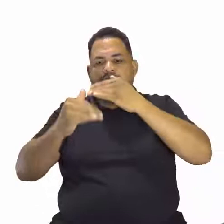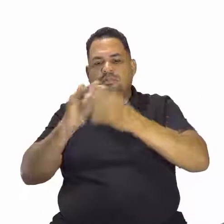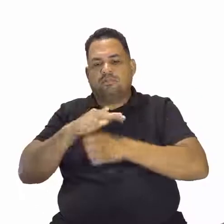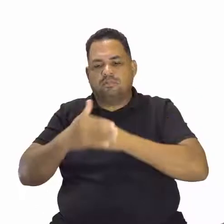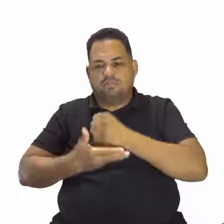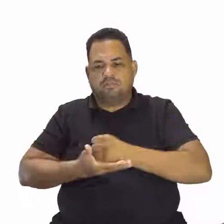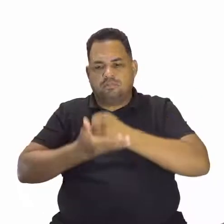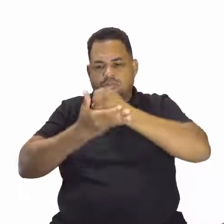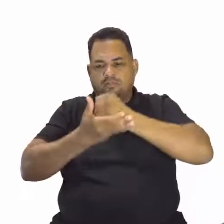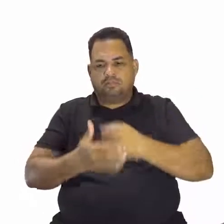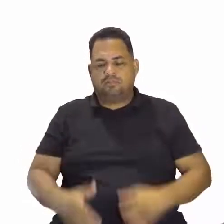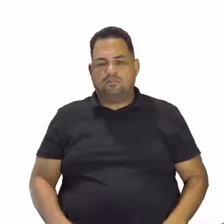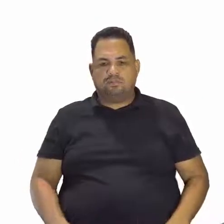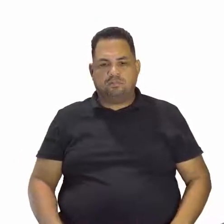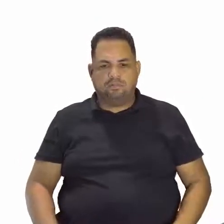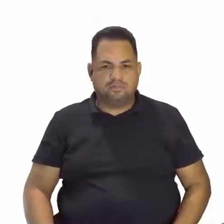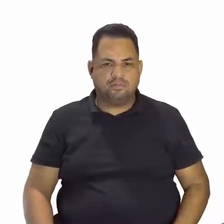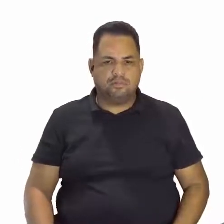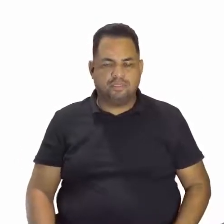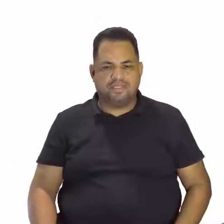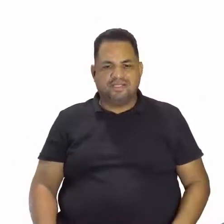sustentável, né?